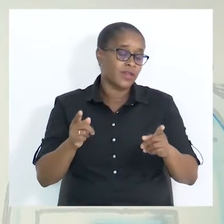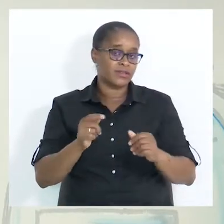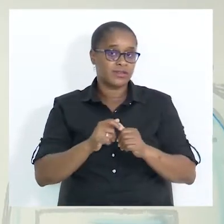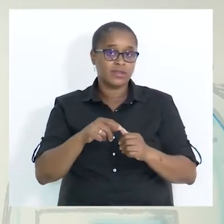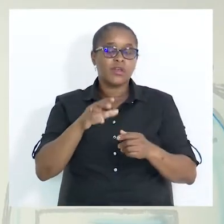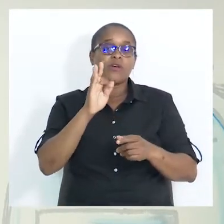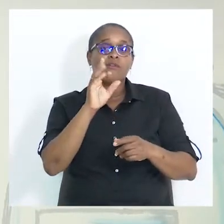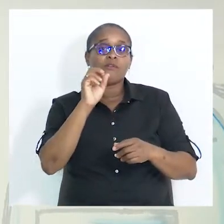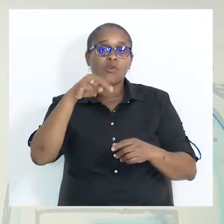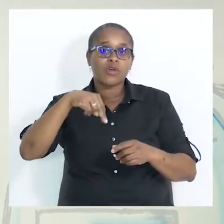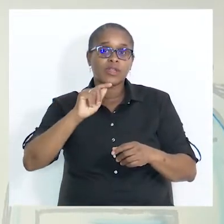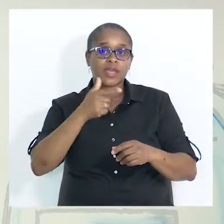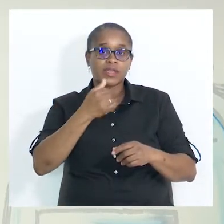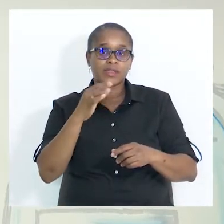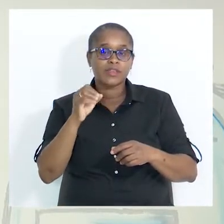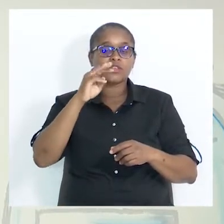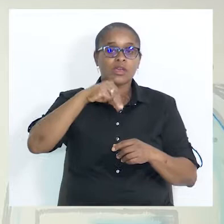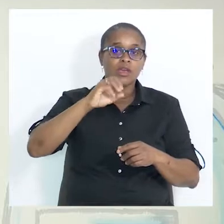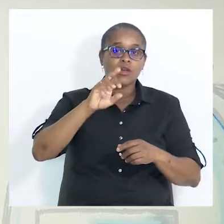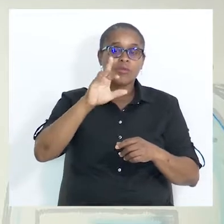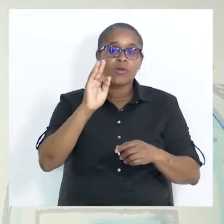diferenças fonéticas,